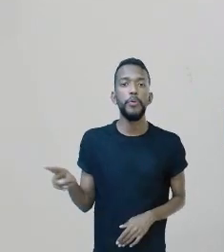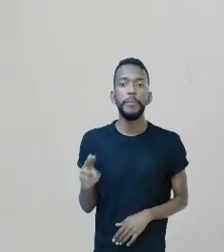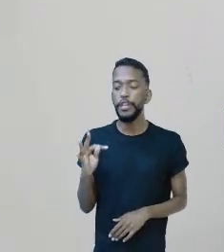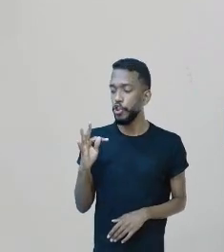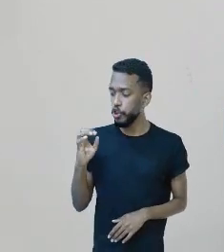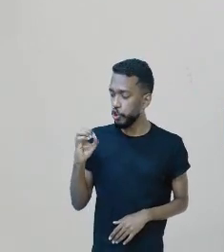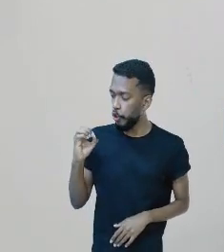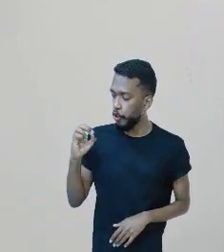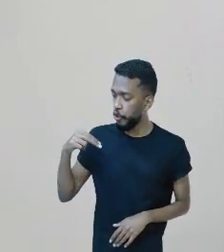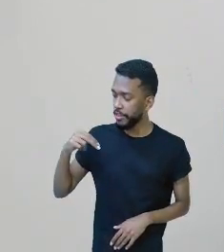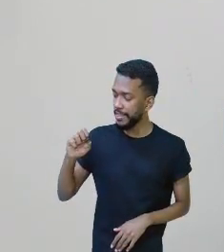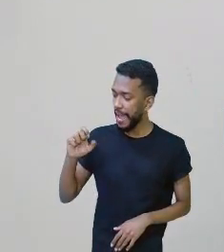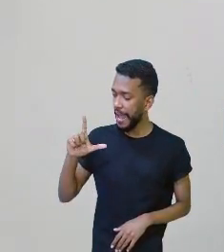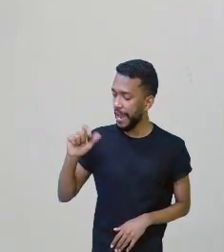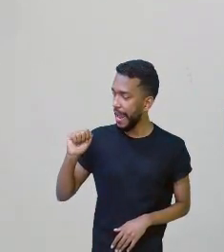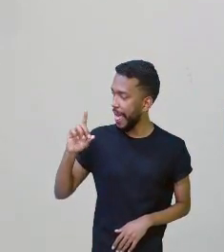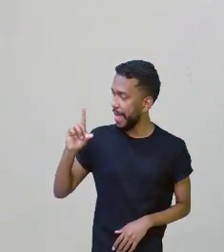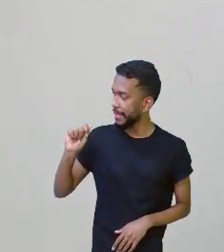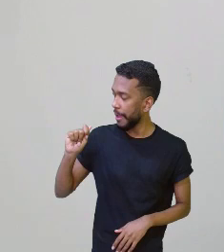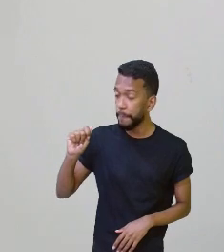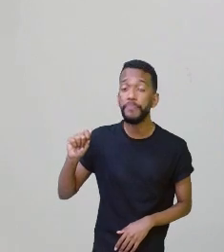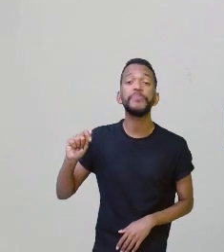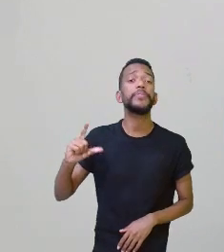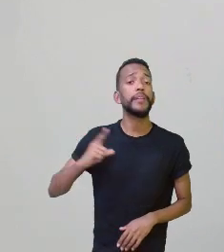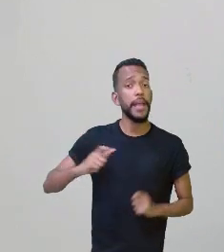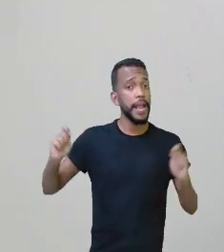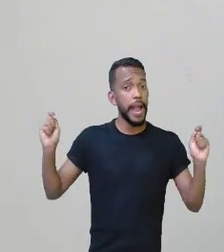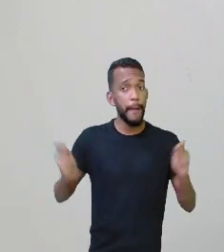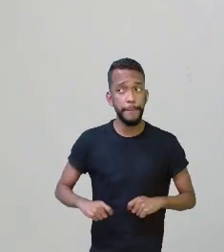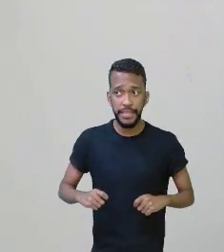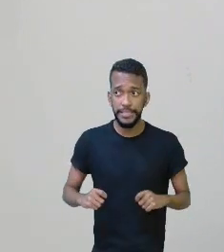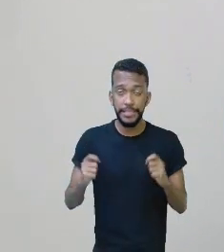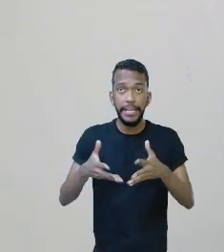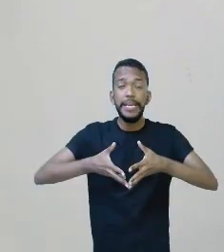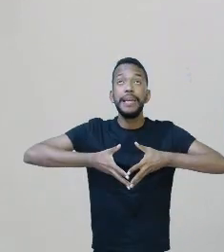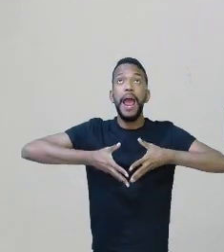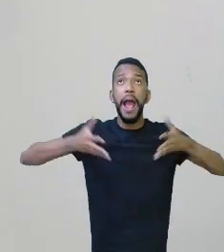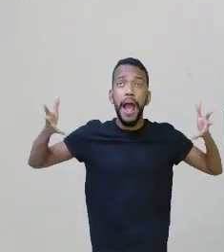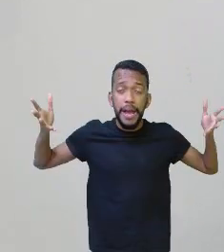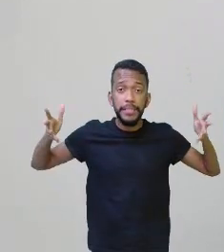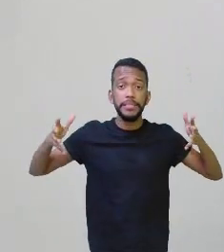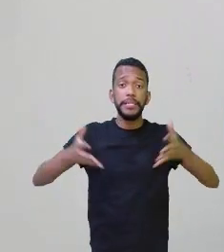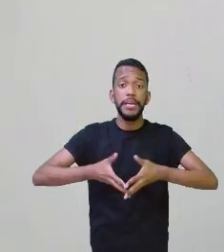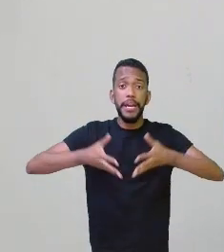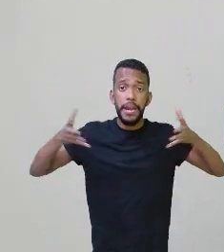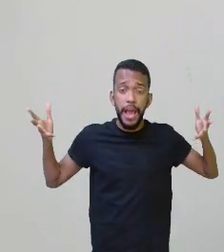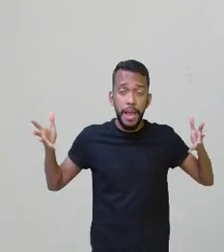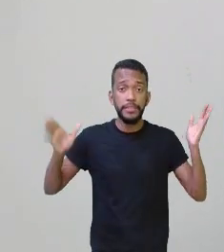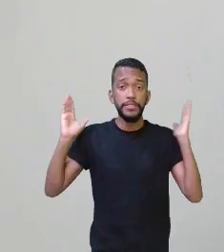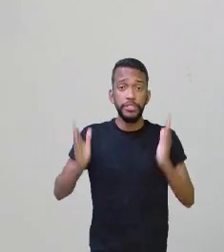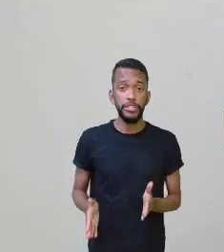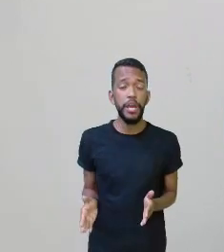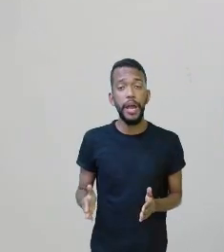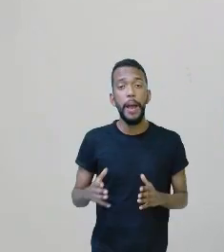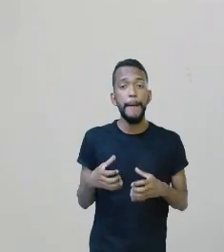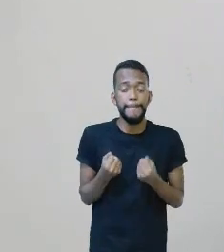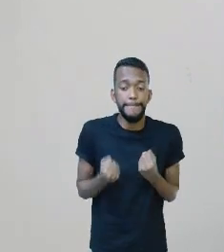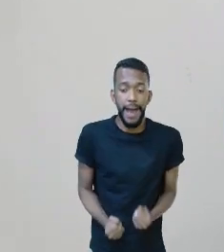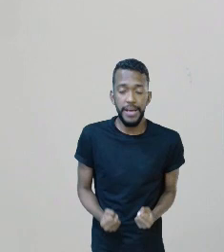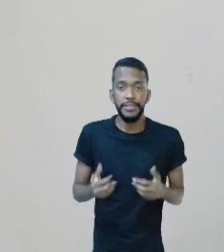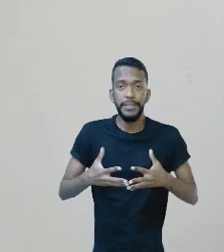a tonelada. Isso mesmo. Capacidades maiores, né? Quantidades maiores,